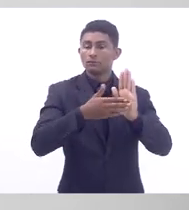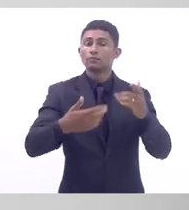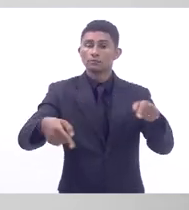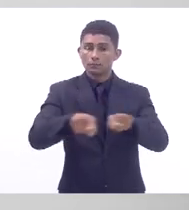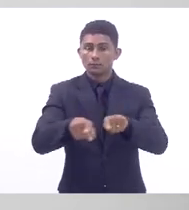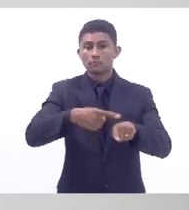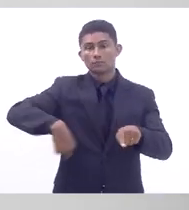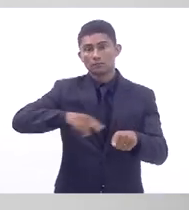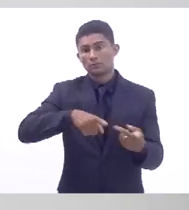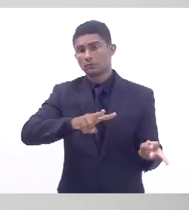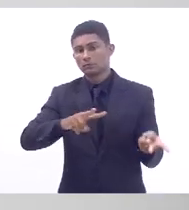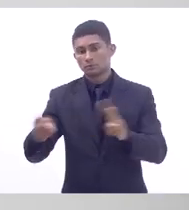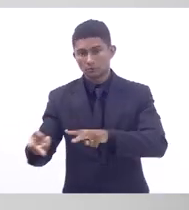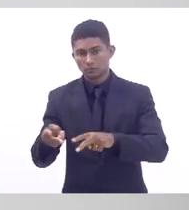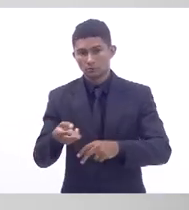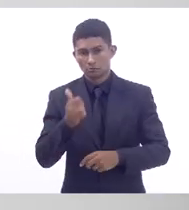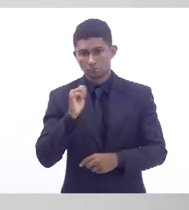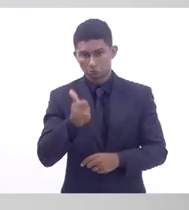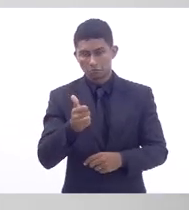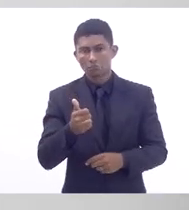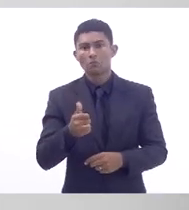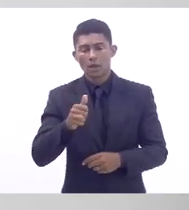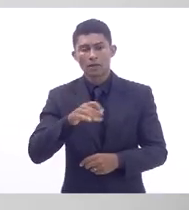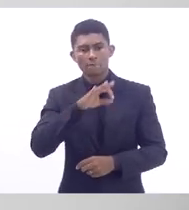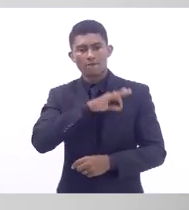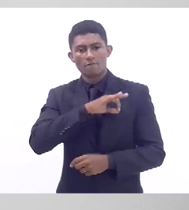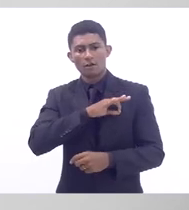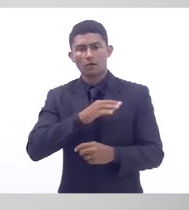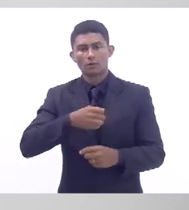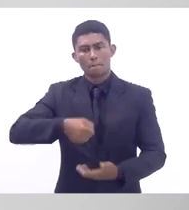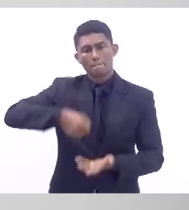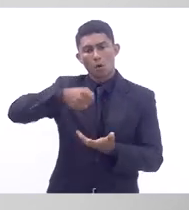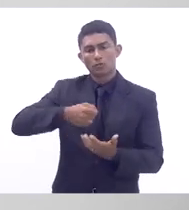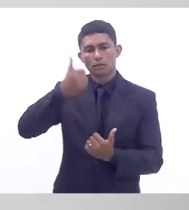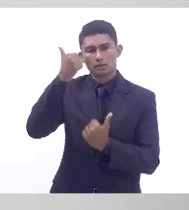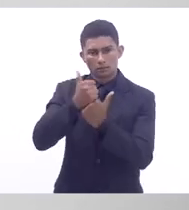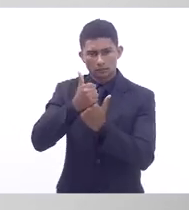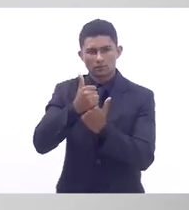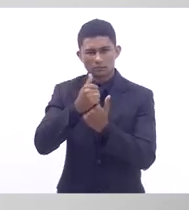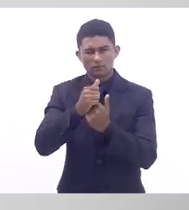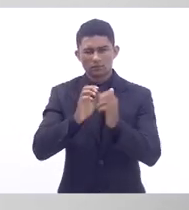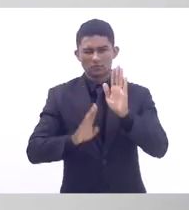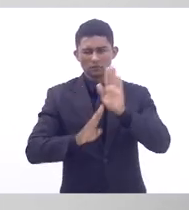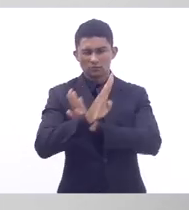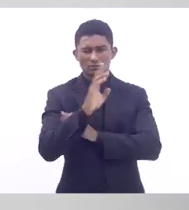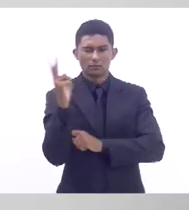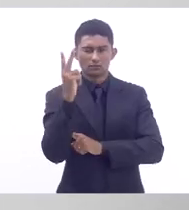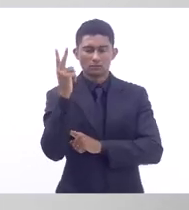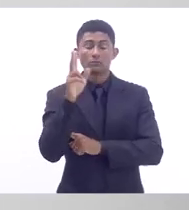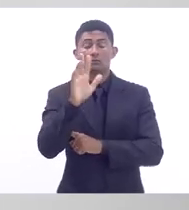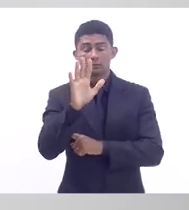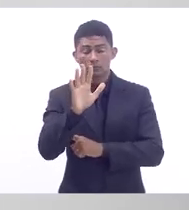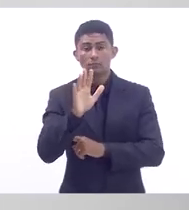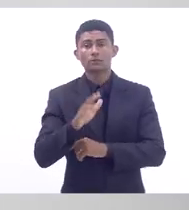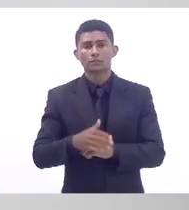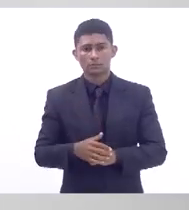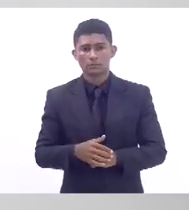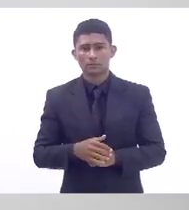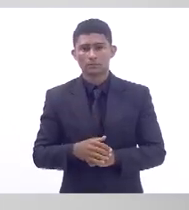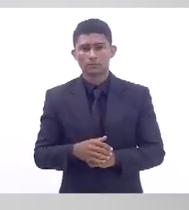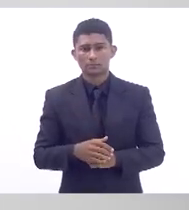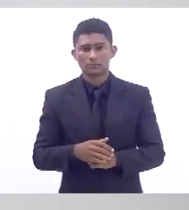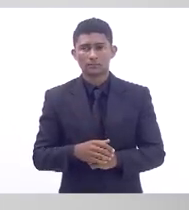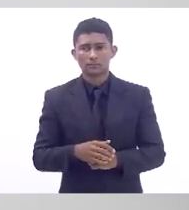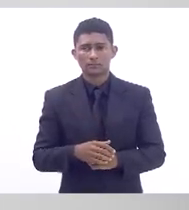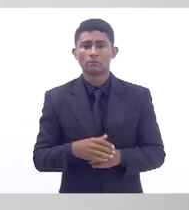encaminhamento dessa questão do reajuste no valor das bolsas mas a gente entende que o que é custeio né que que não é